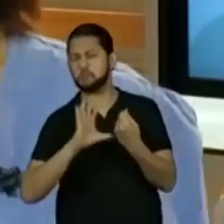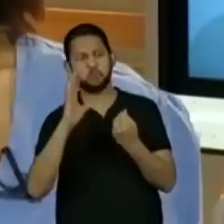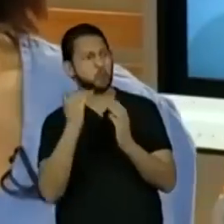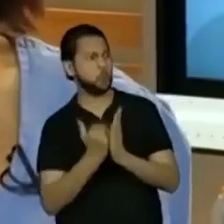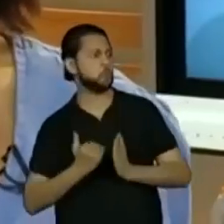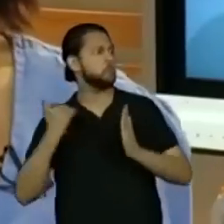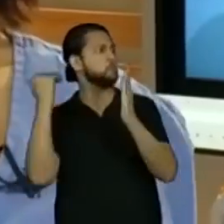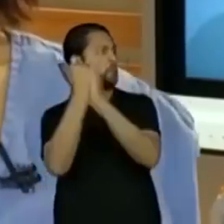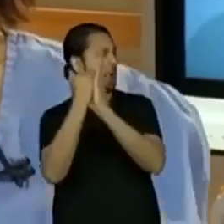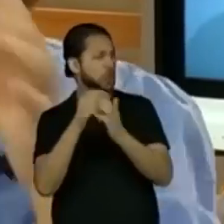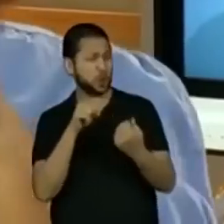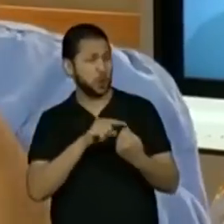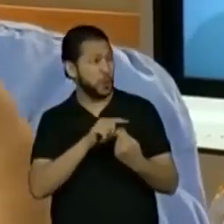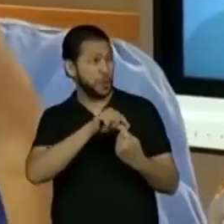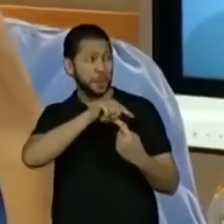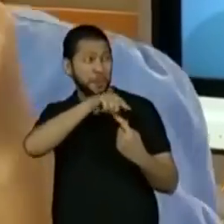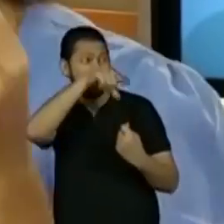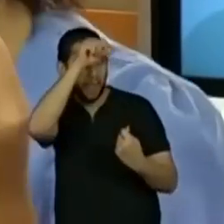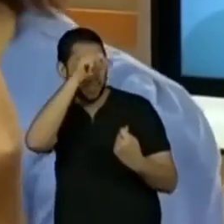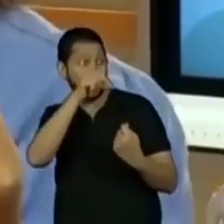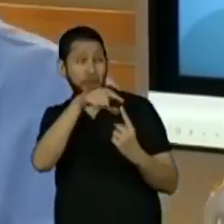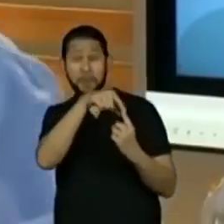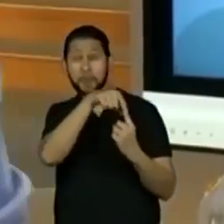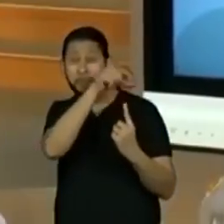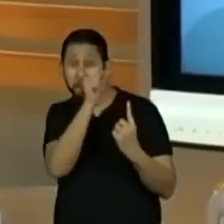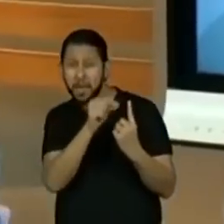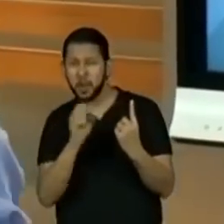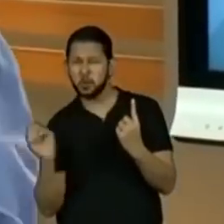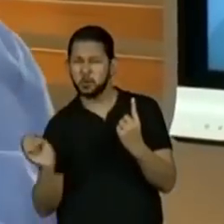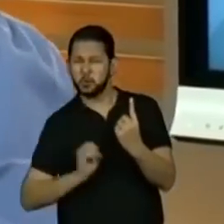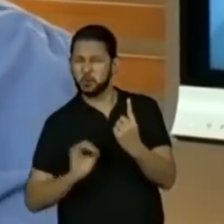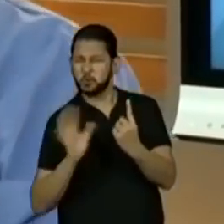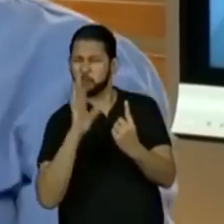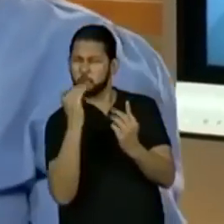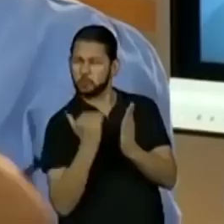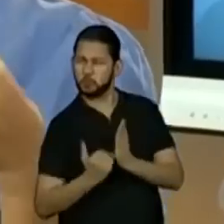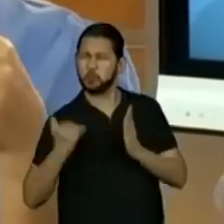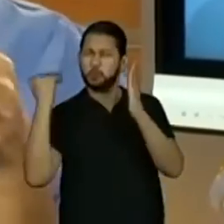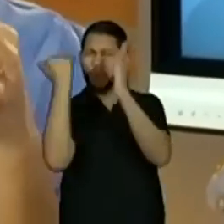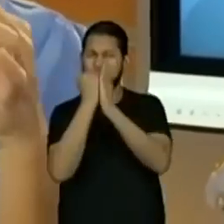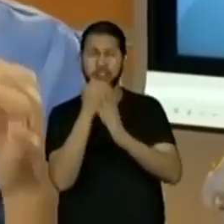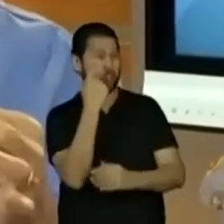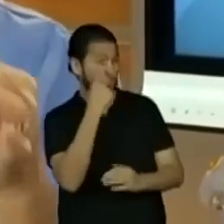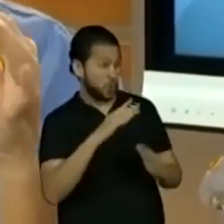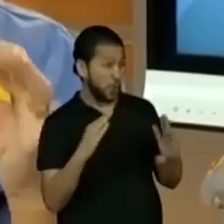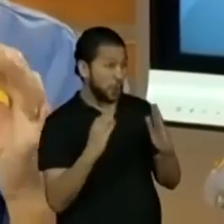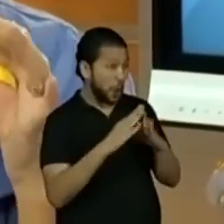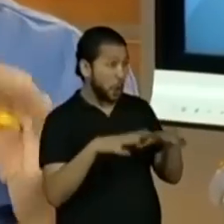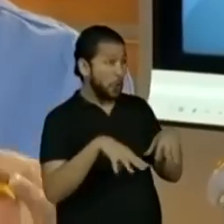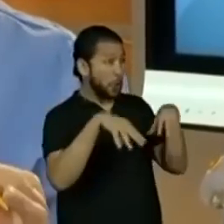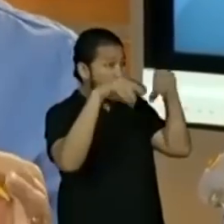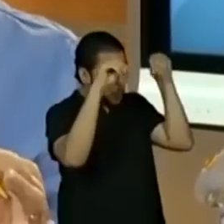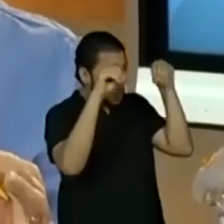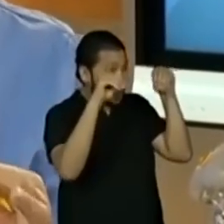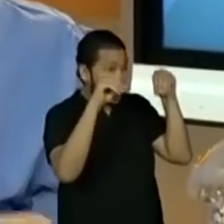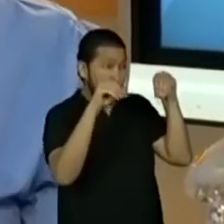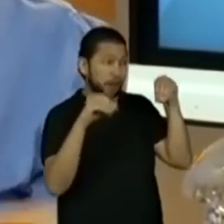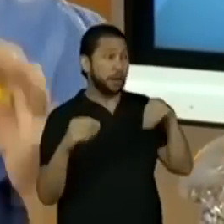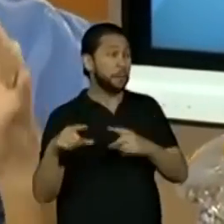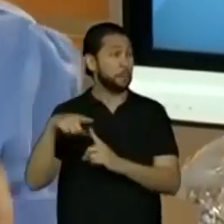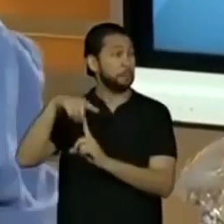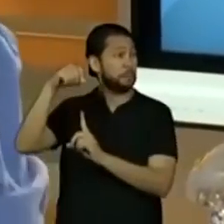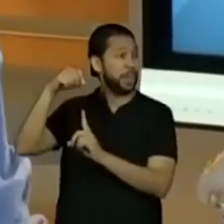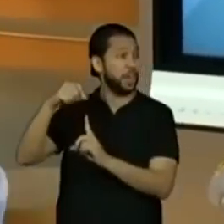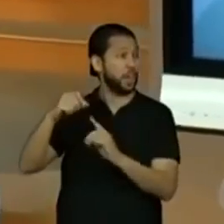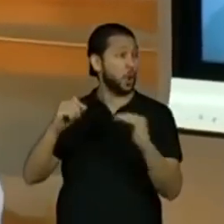pena é muito preciosa. Aí ele olhou para a pena e falou assim: essa pena, somente essa pena? E